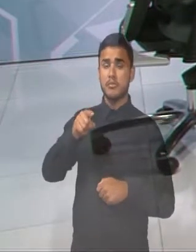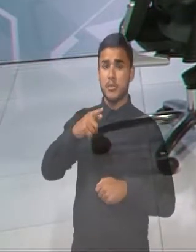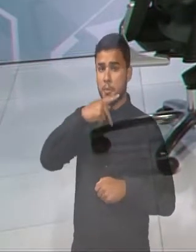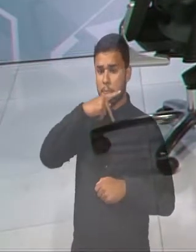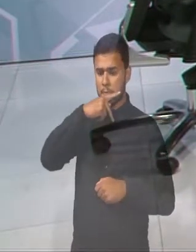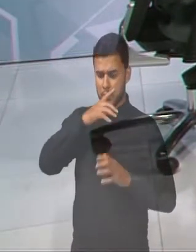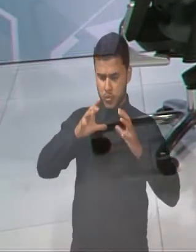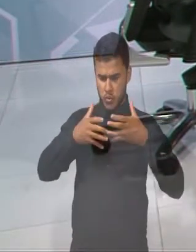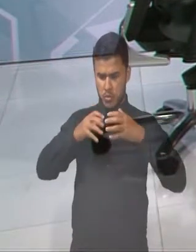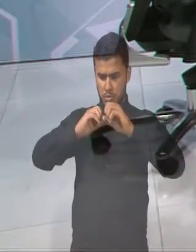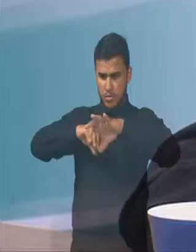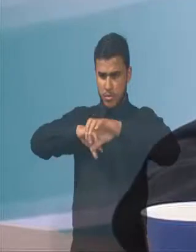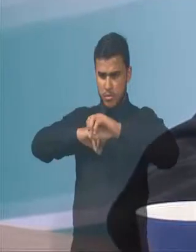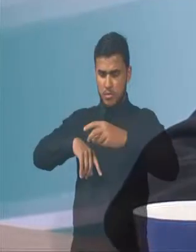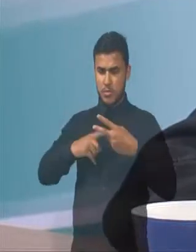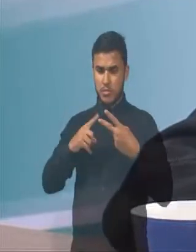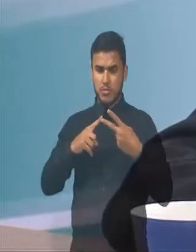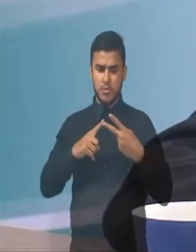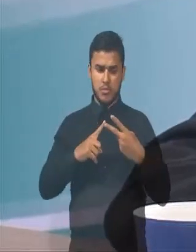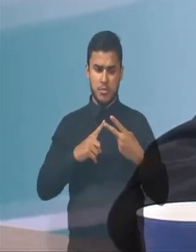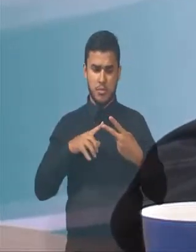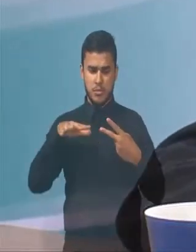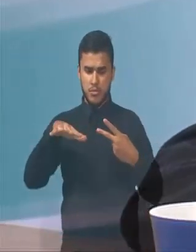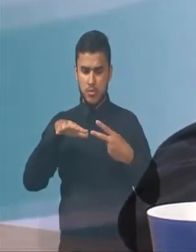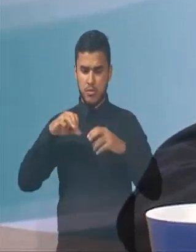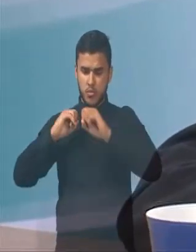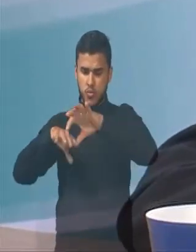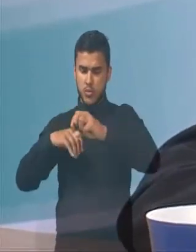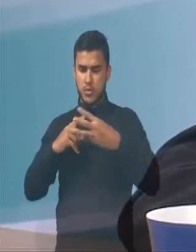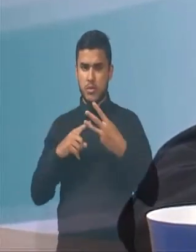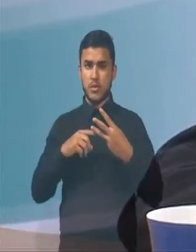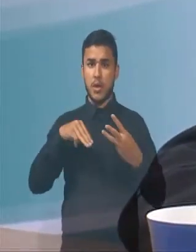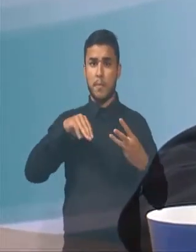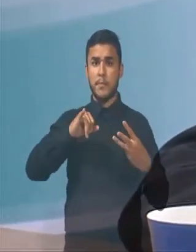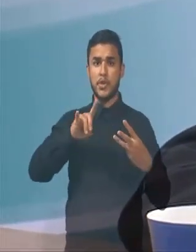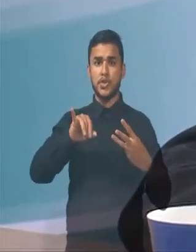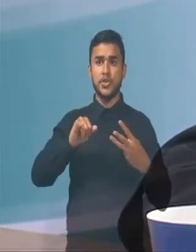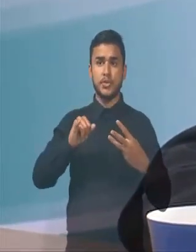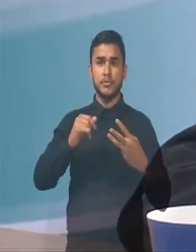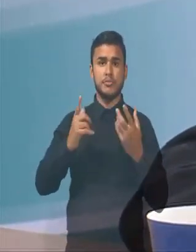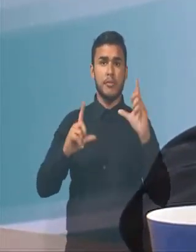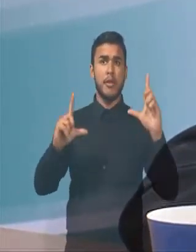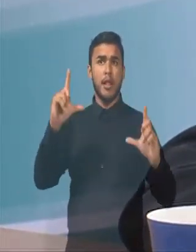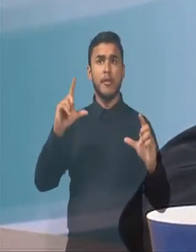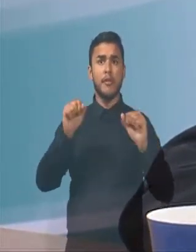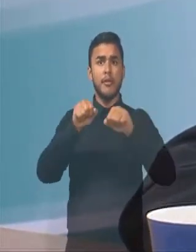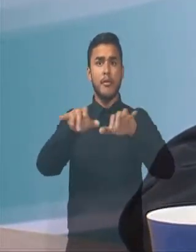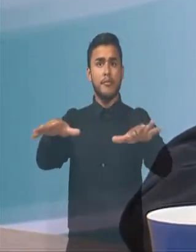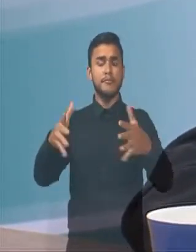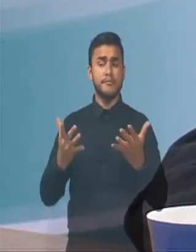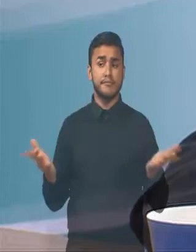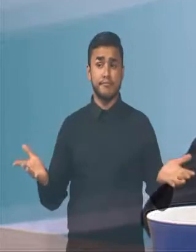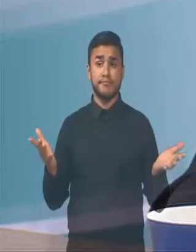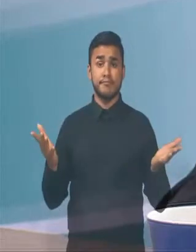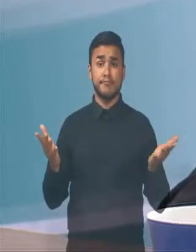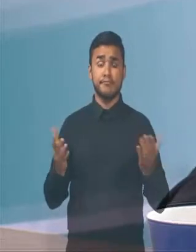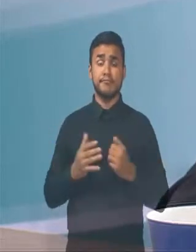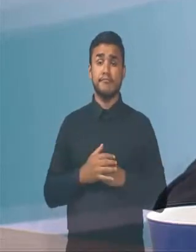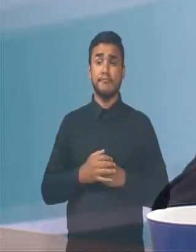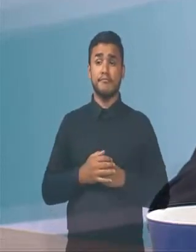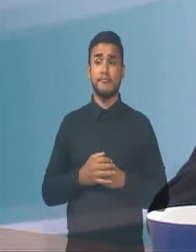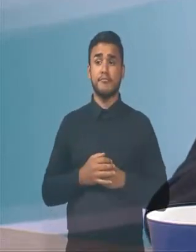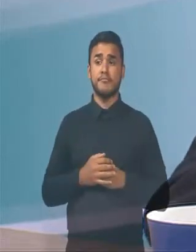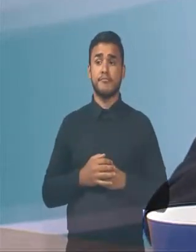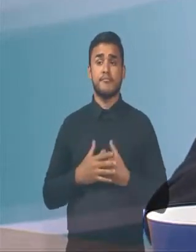partidos? A educação? A mídia? Quem forma? Normalmente o que a gente ouve é